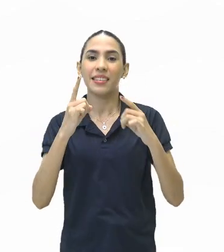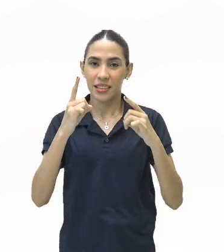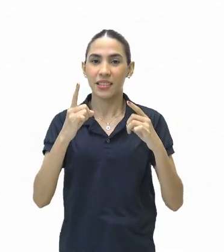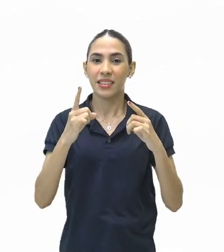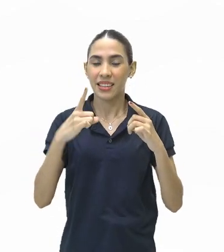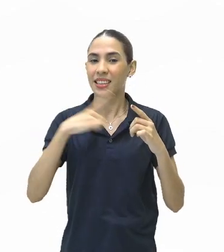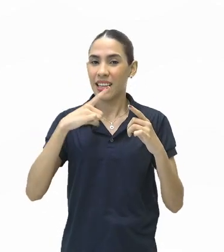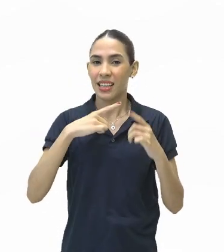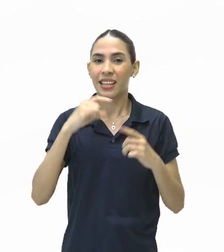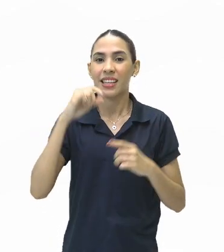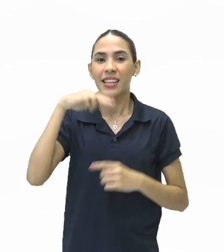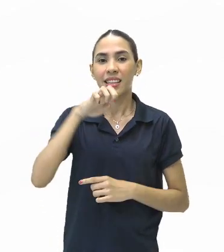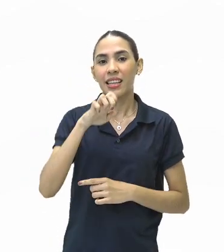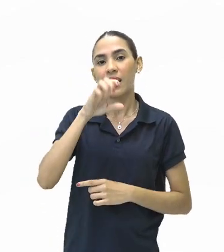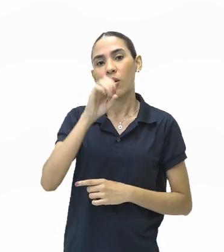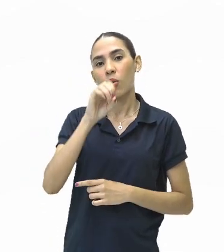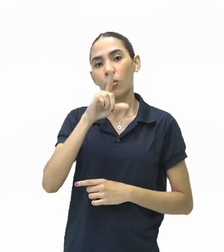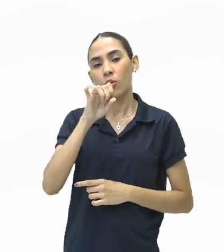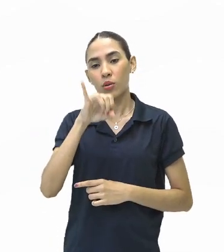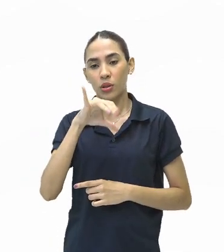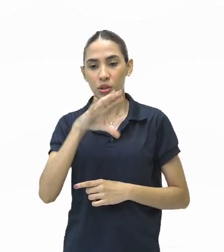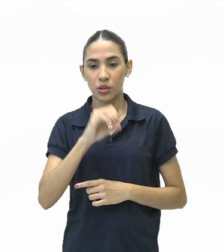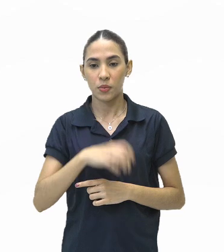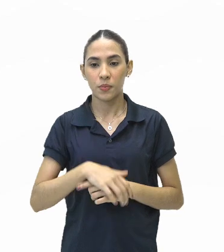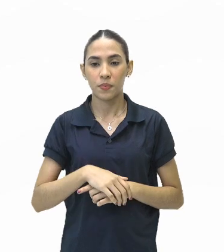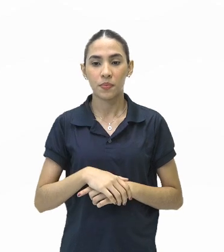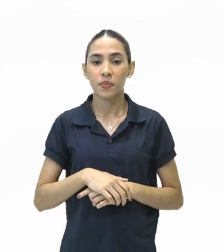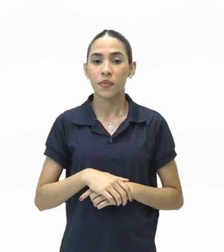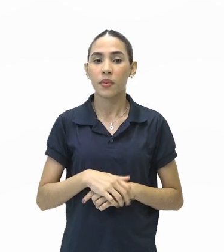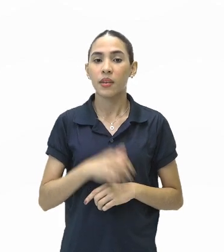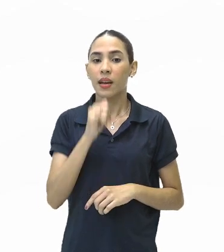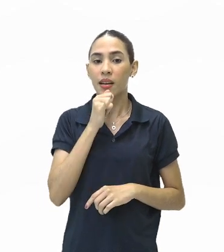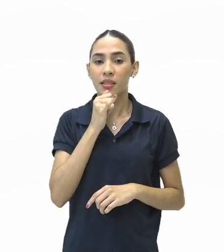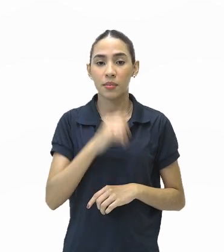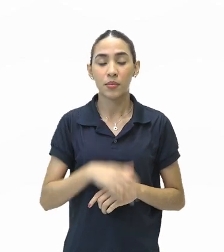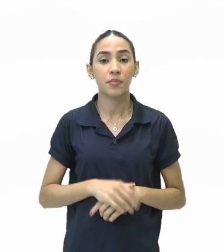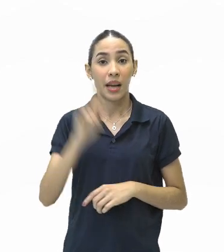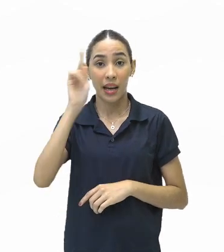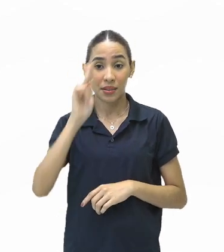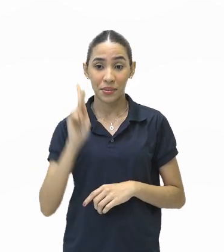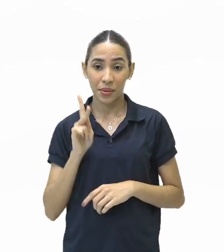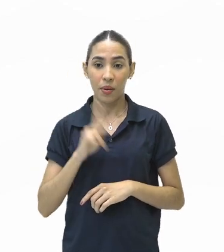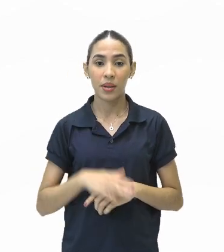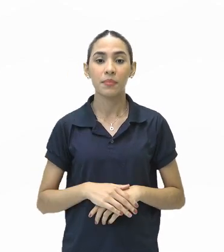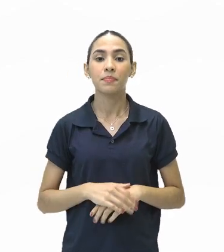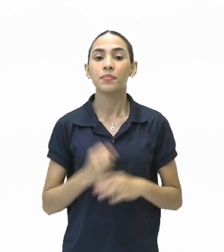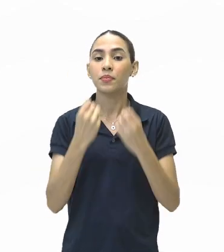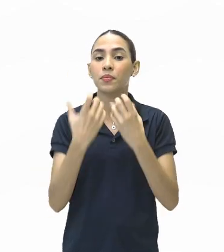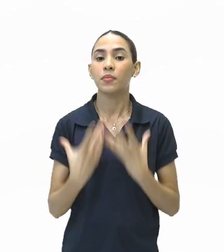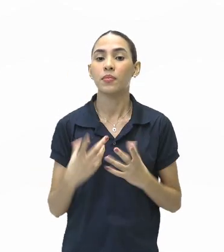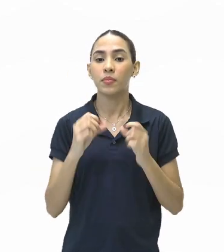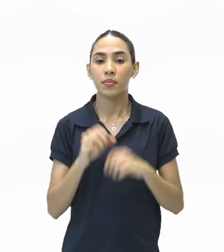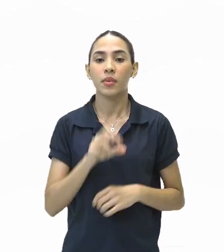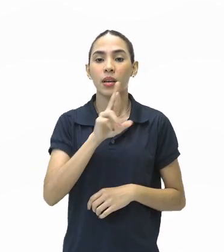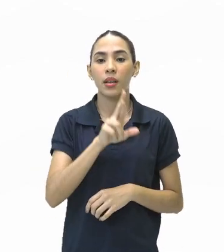Tem bastante neologismo. Então, vamos lá. A história é narrada por Riobaldo. Então,